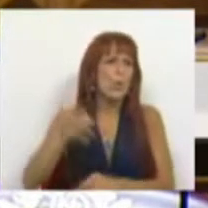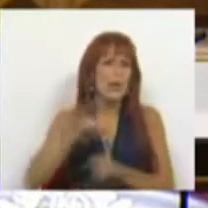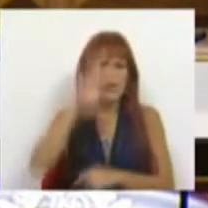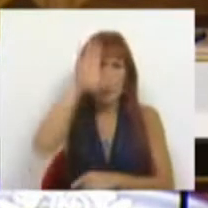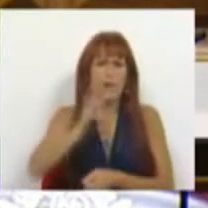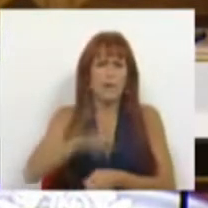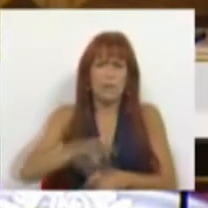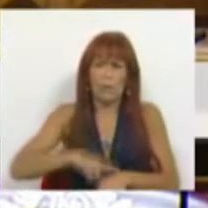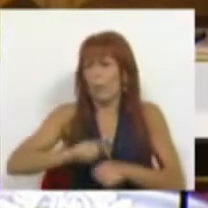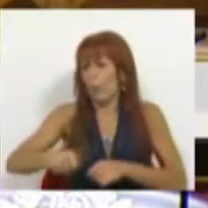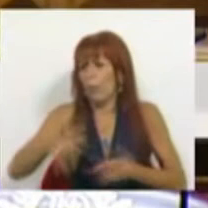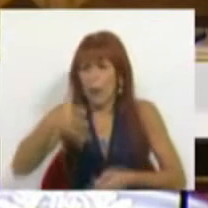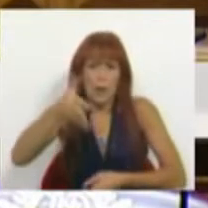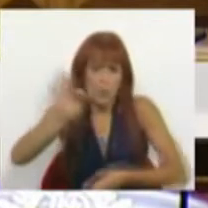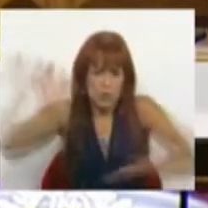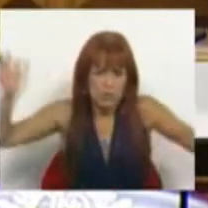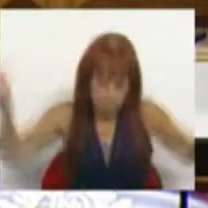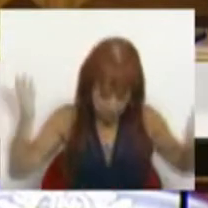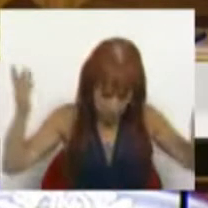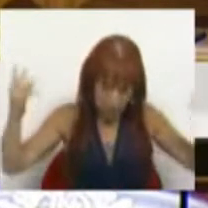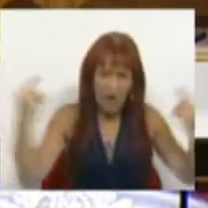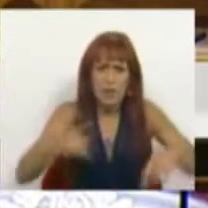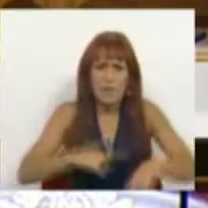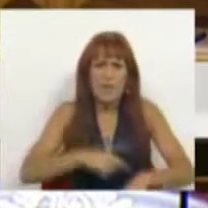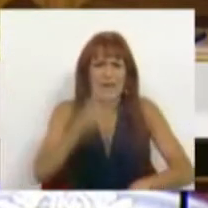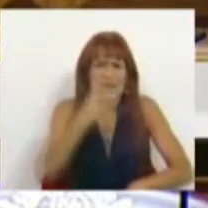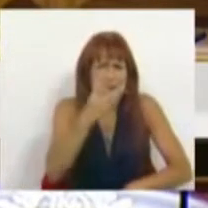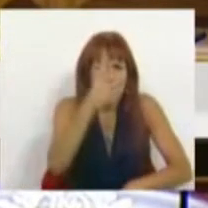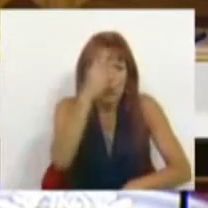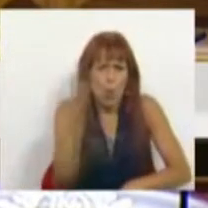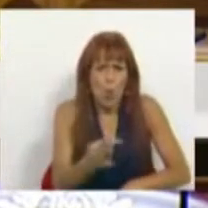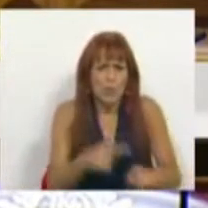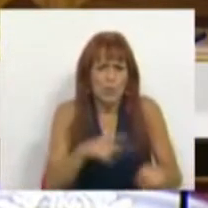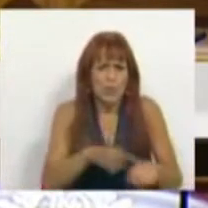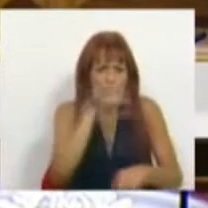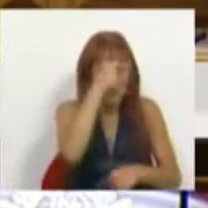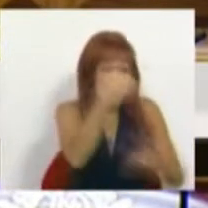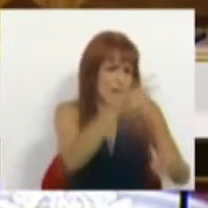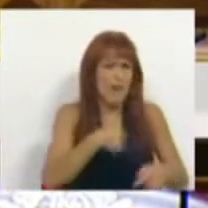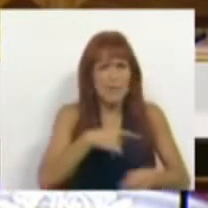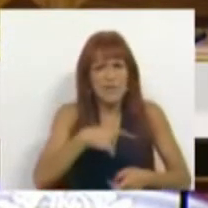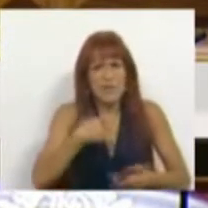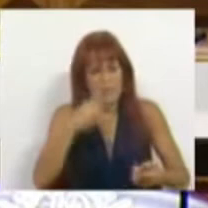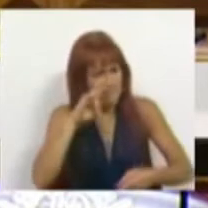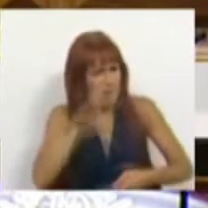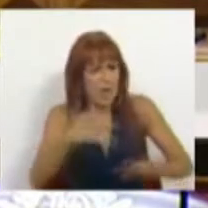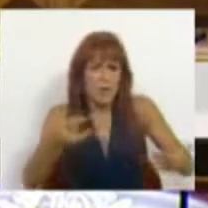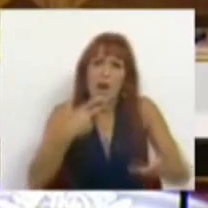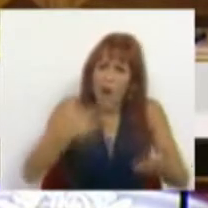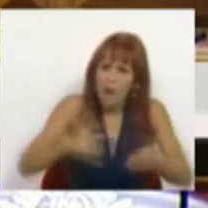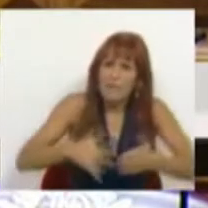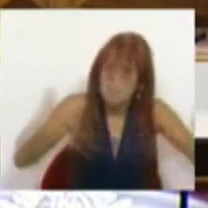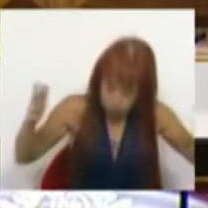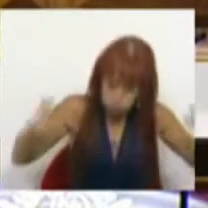governou durante 14. Ou seja, teve 3/4 do tempo da governação. E, portanto, convém reconhecermos isso. É verdade e